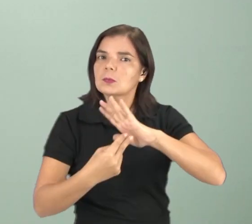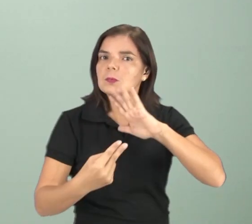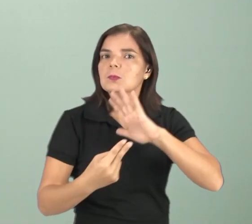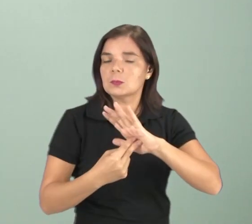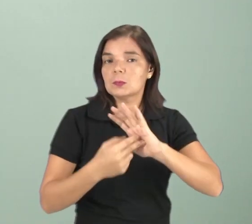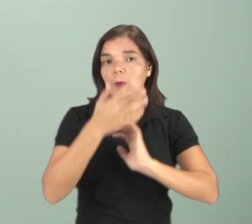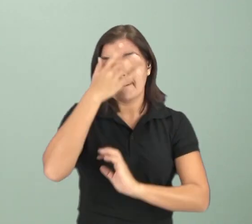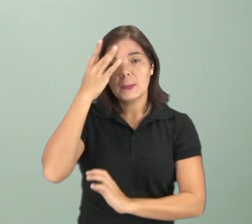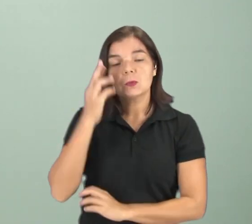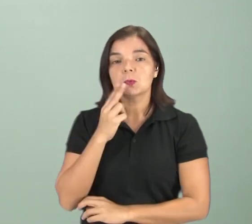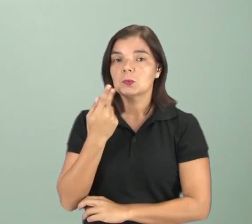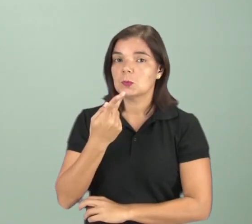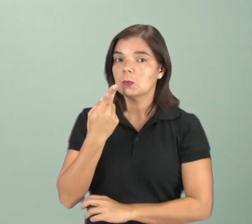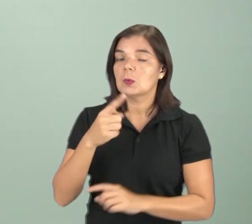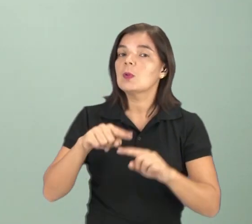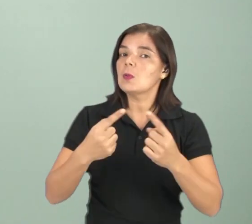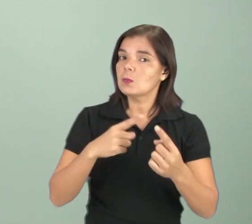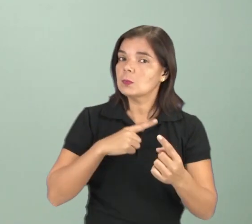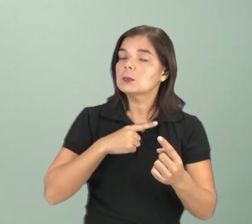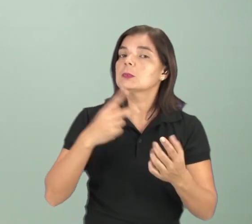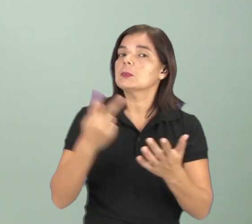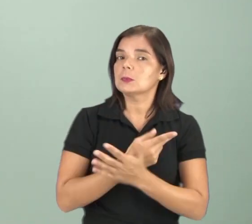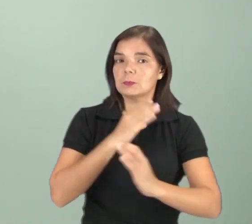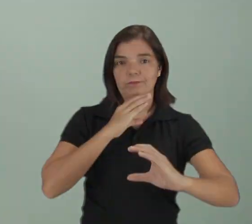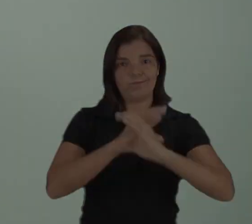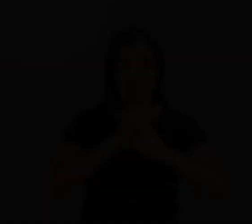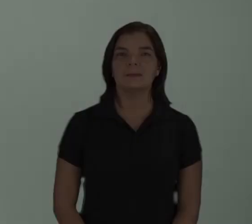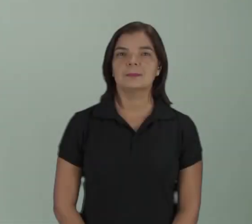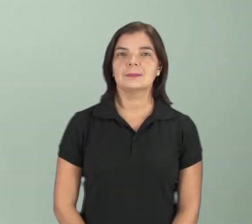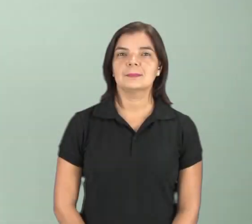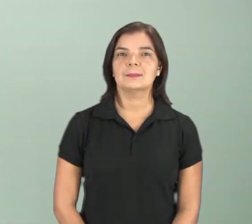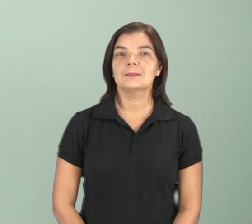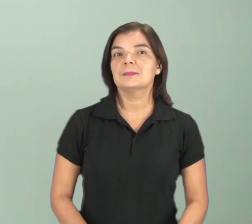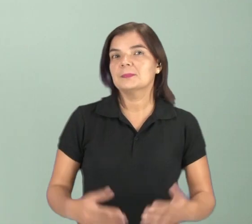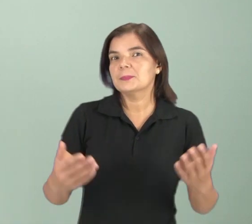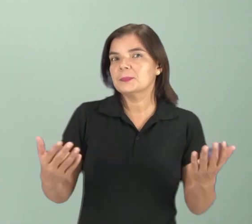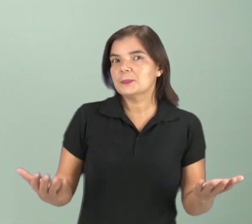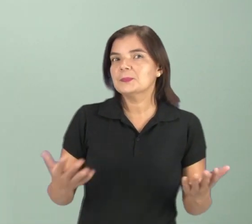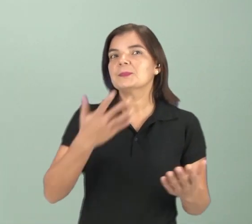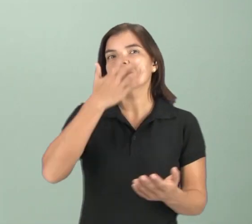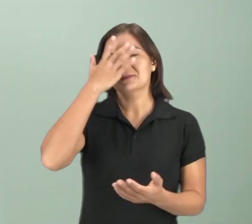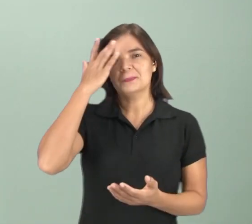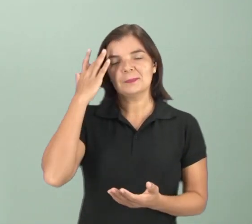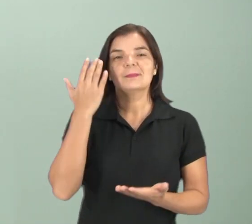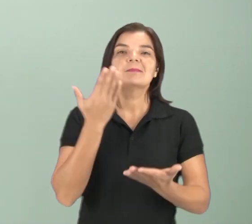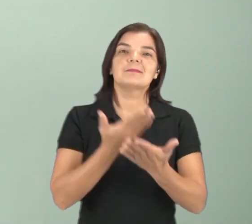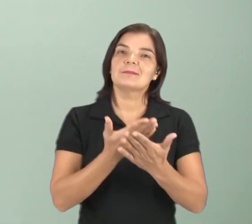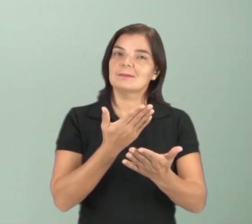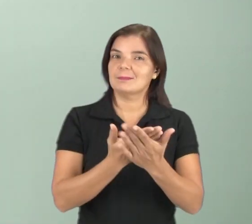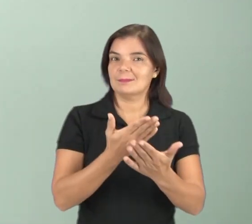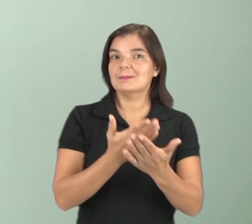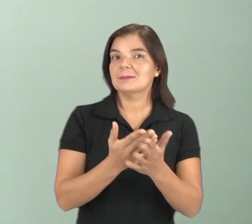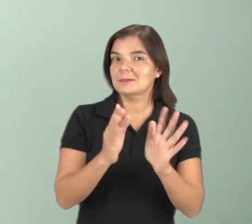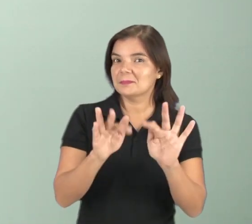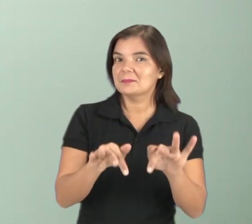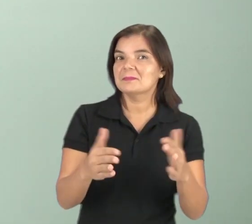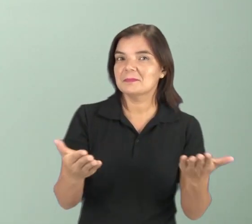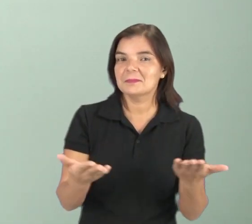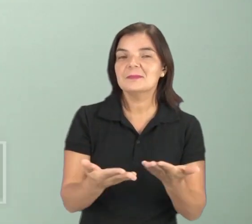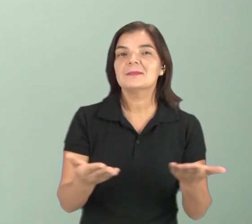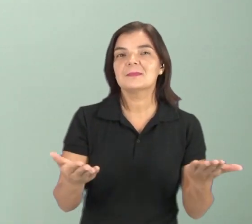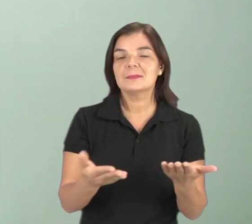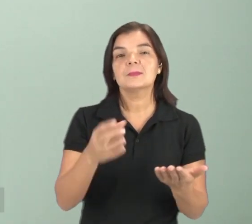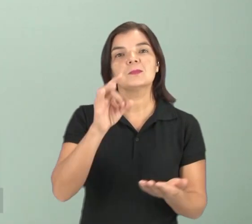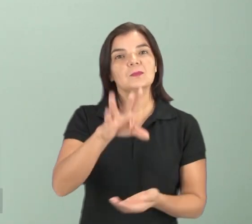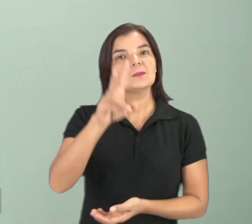do meu interlocutor, eu vou ter uma falha comunicativa. Então, pessoal, é isso. A nossa aula de hoje fica por